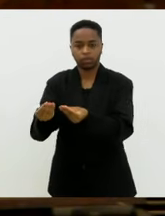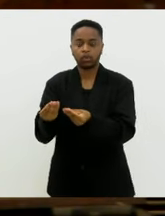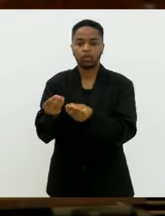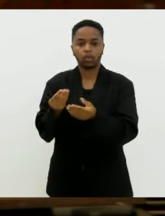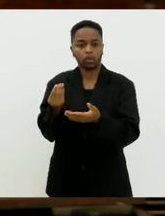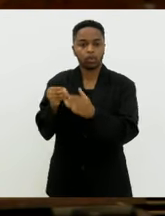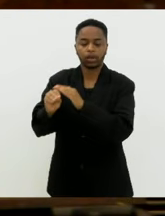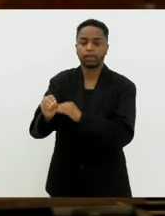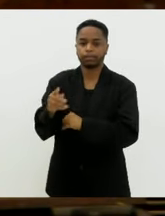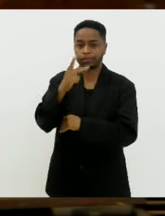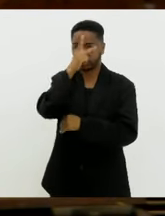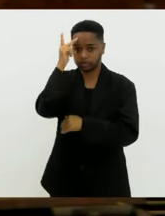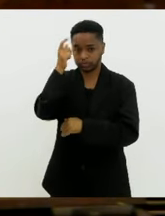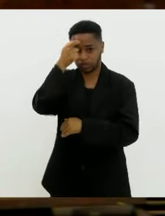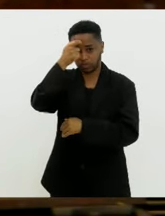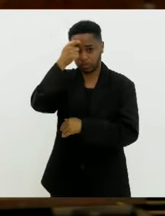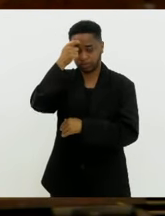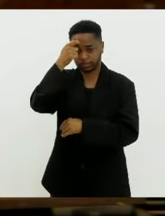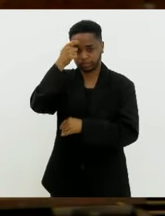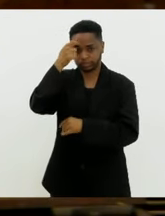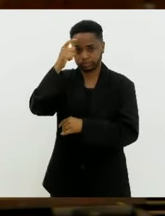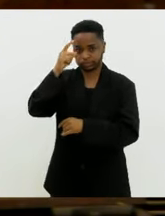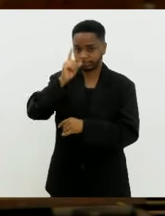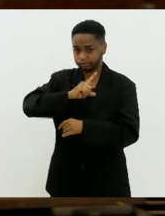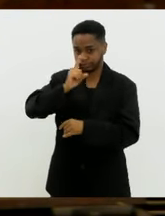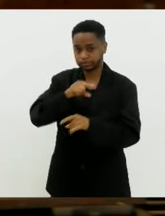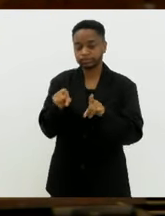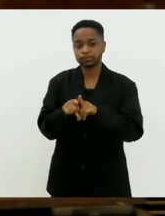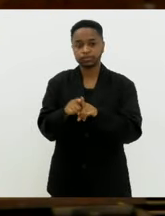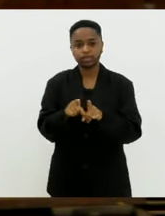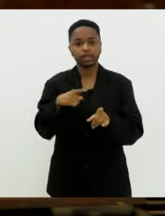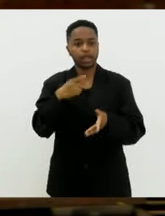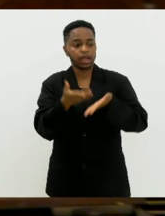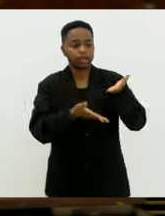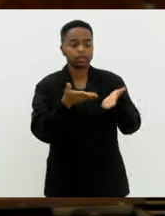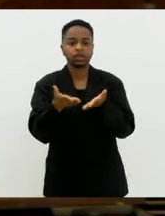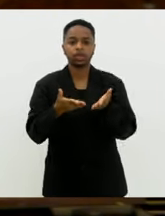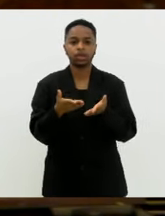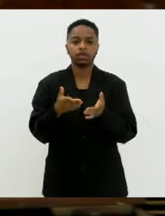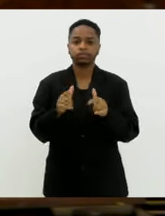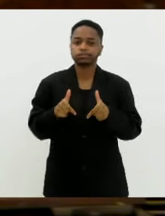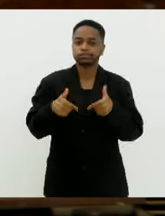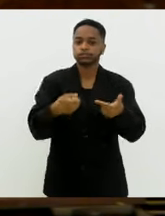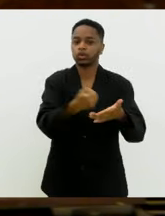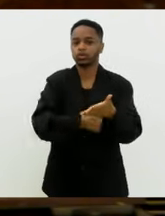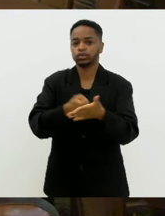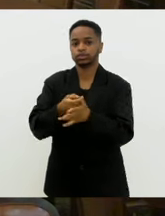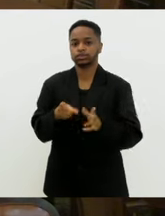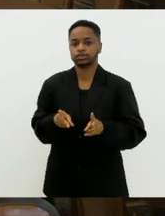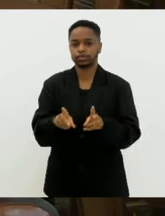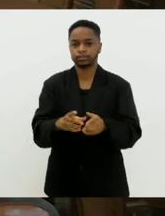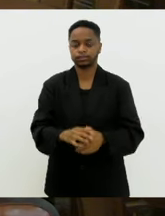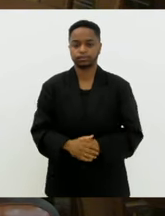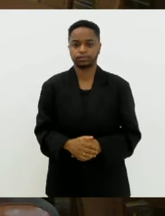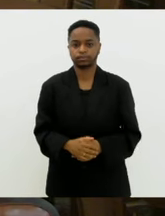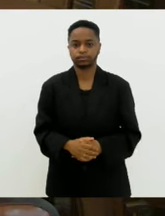tem sido os nossos mandatos, como tem sido a atuação do PSOL, um mandato de muita luta.